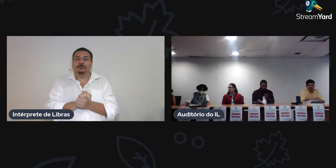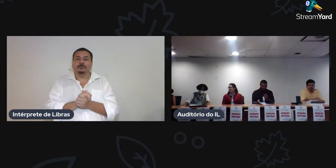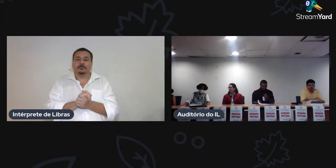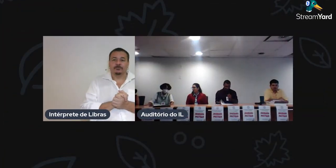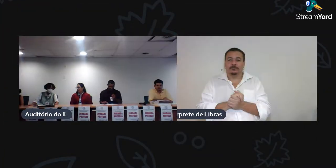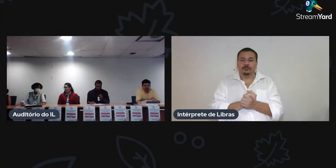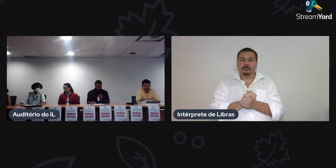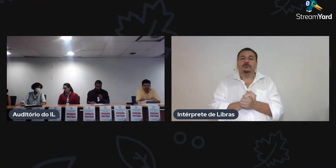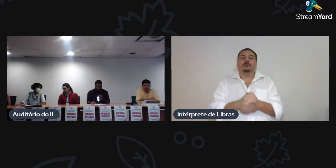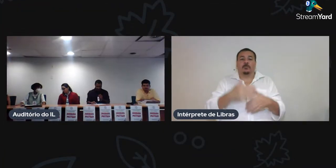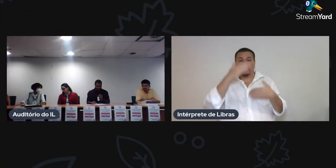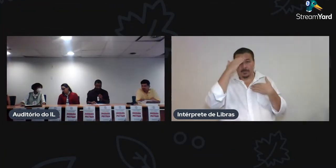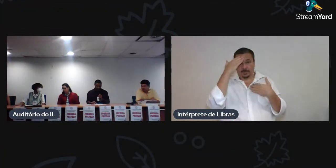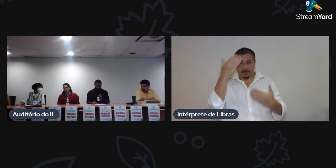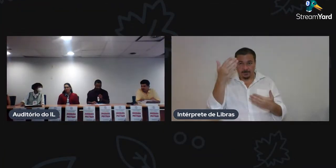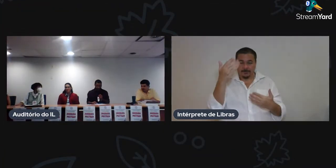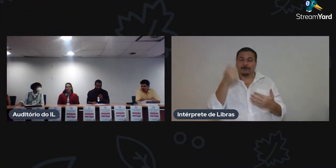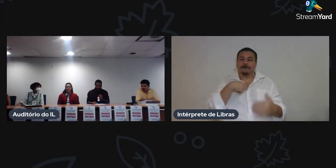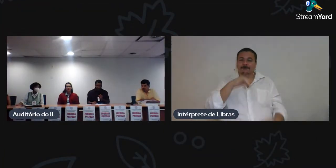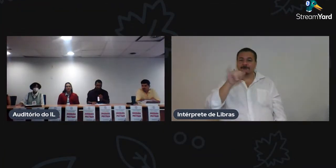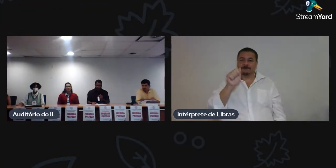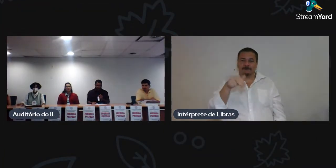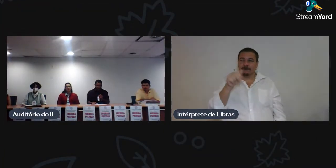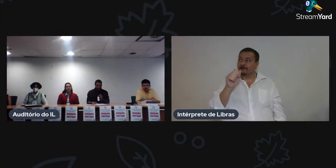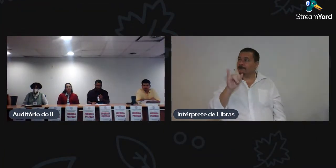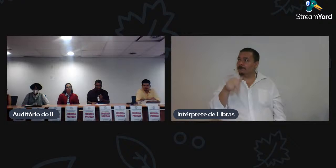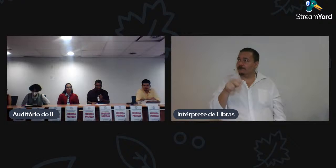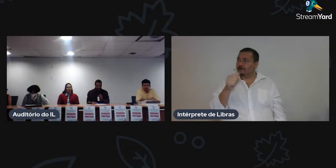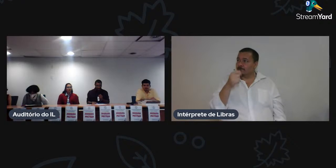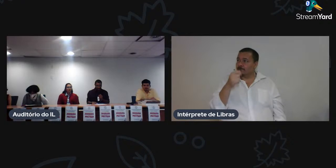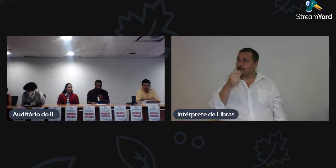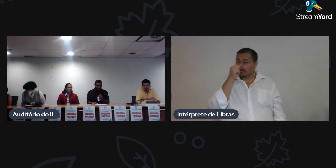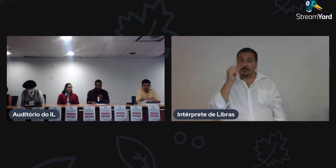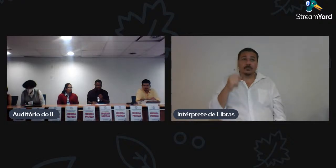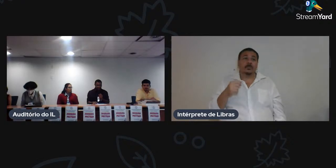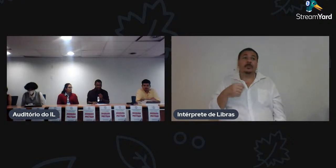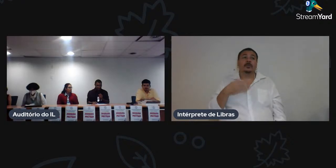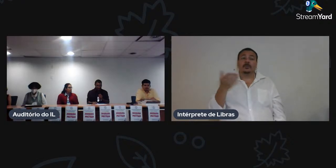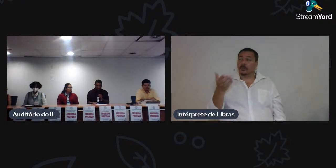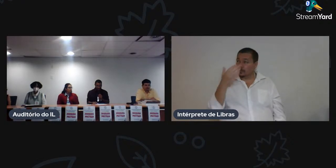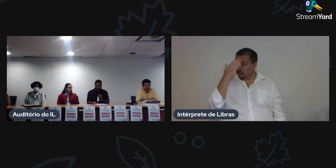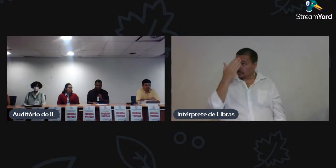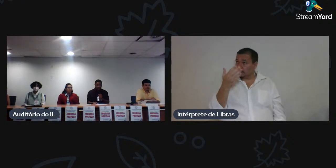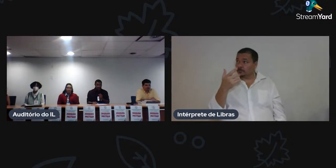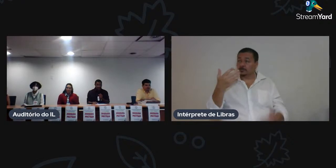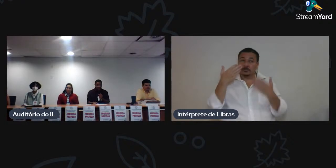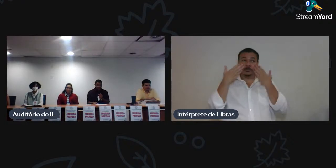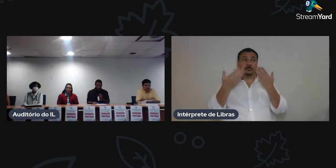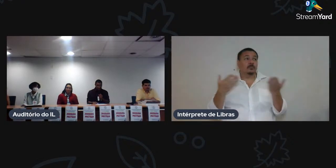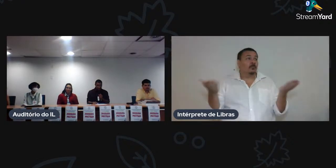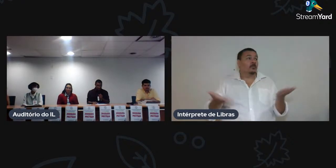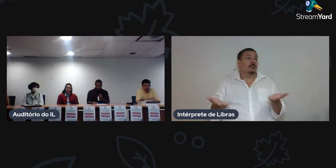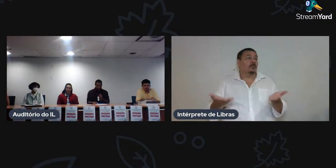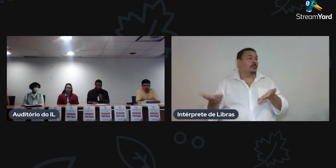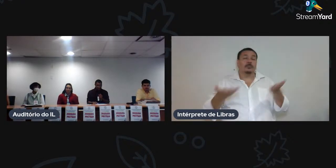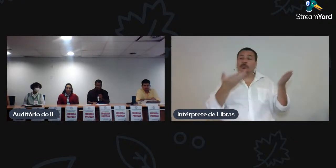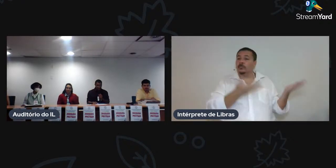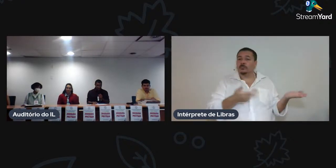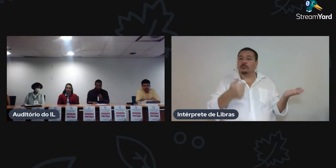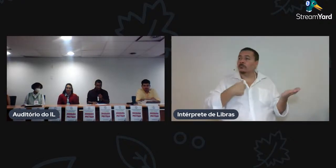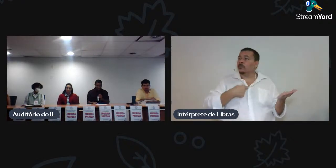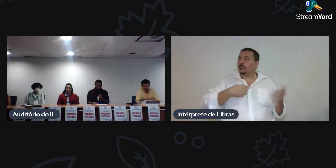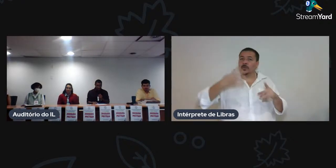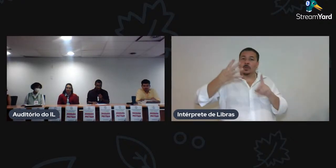obrigado Janaína com a sua apresentação agora nós vamos passar a